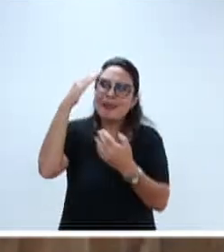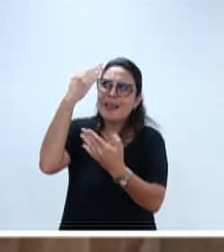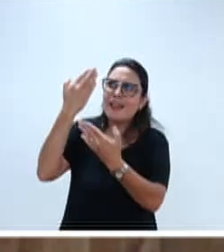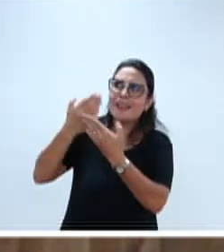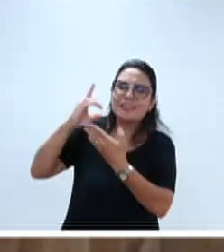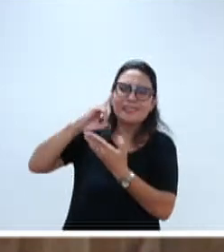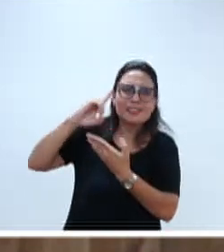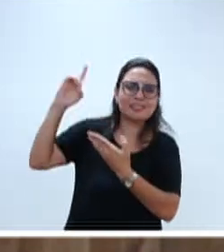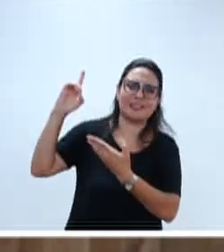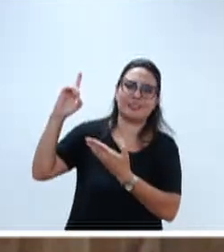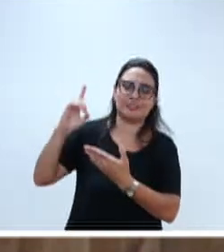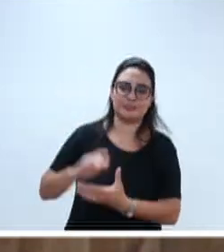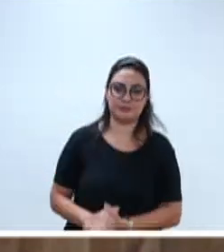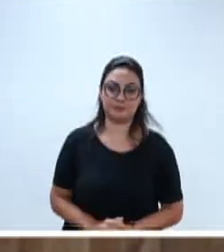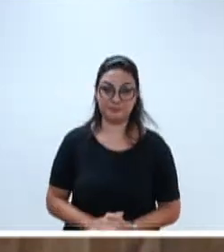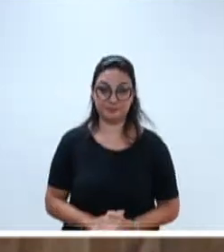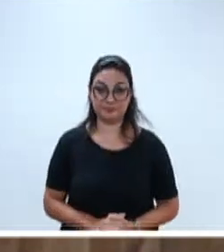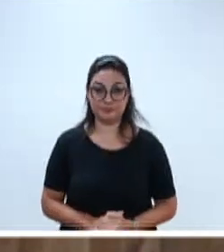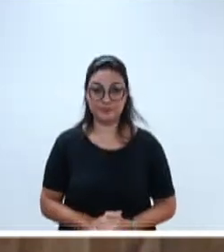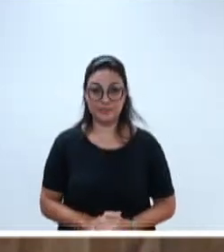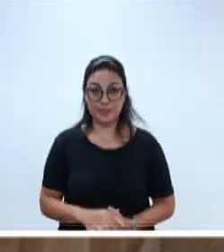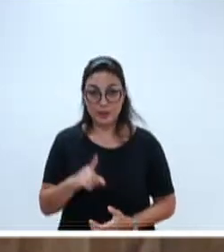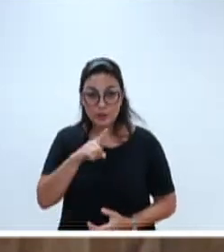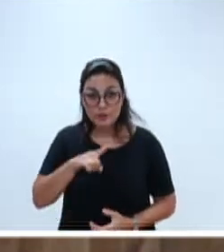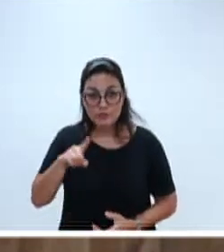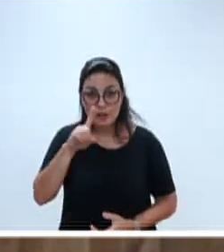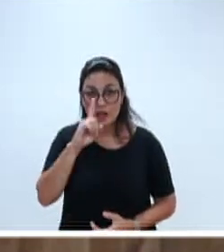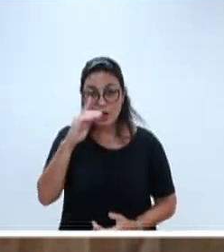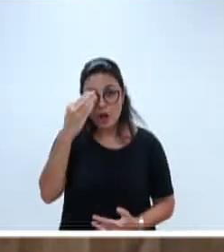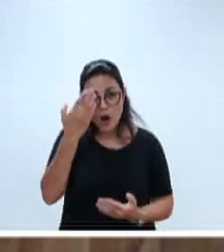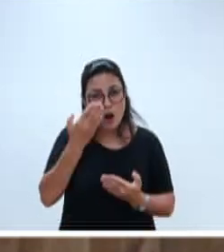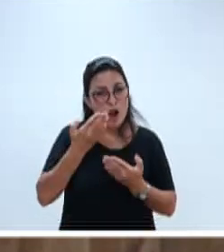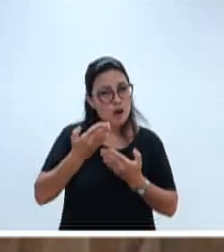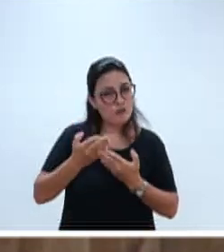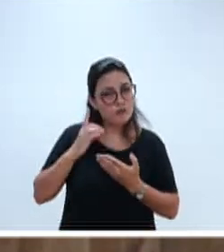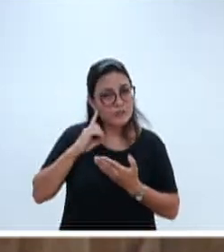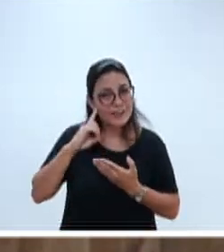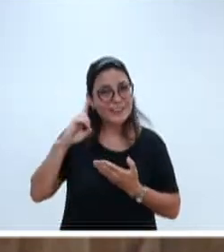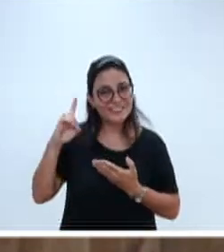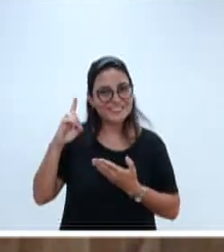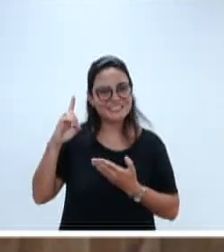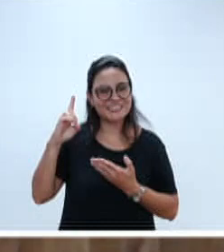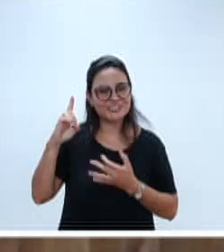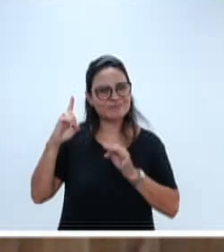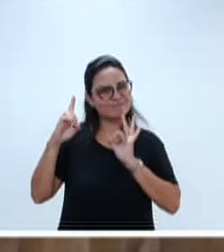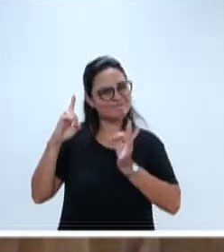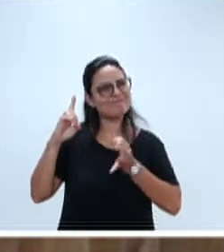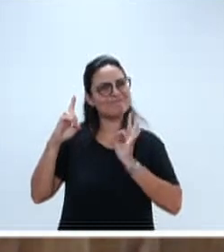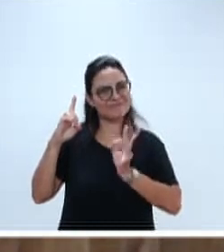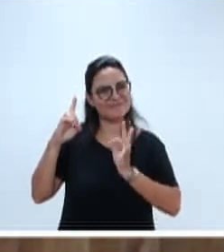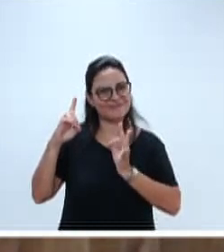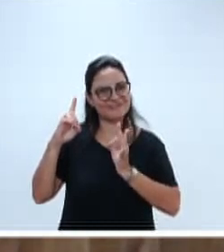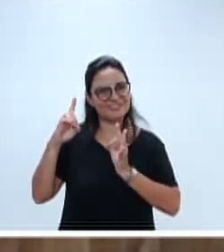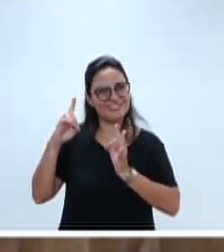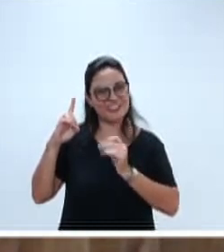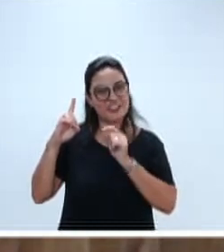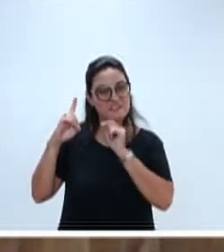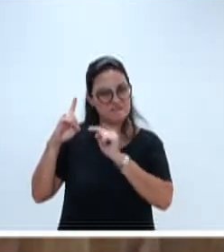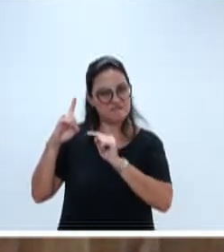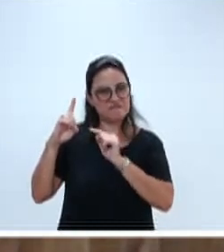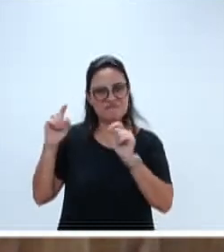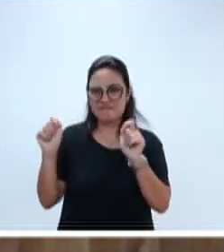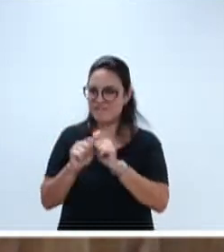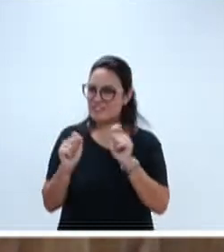irmão. Você que decidiu confiar em Deus, Deus ainda vai te surpreender. Você que